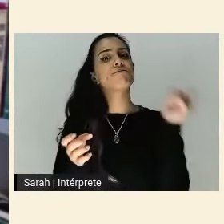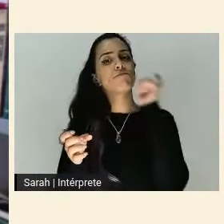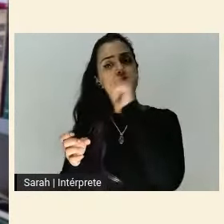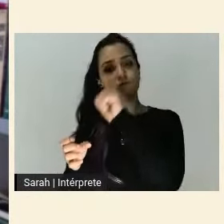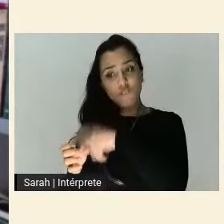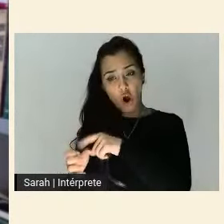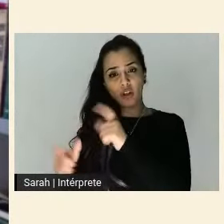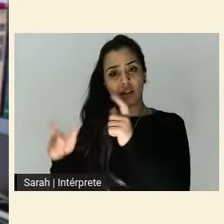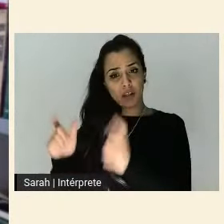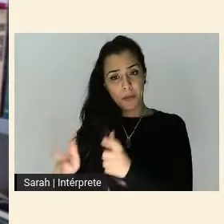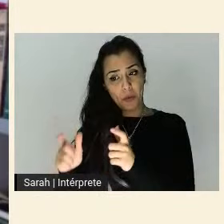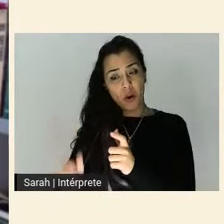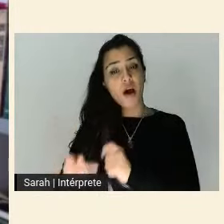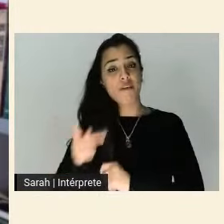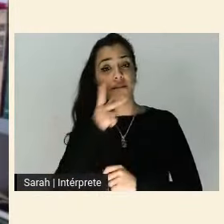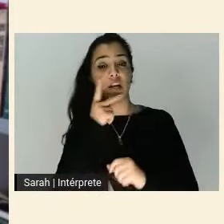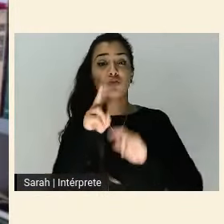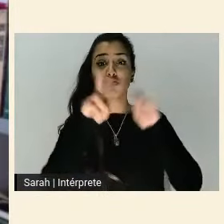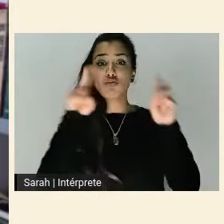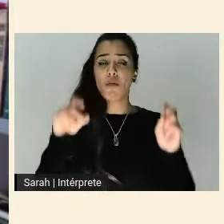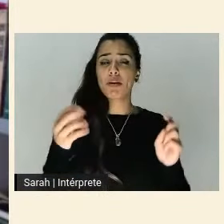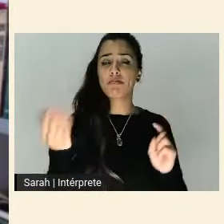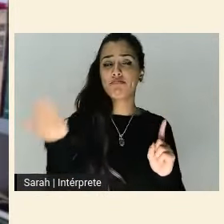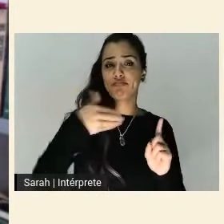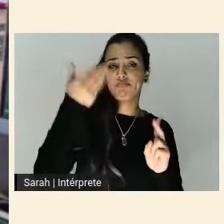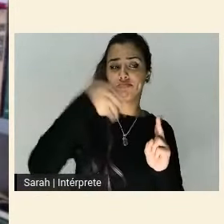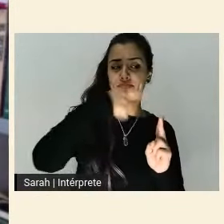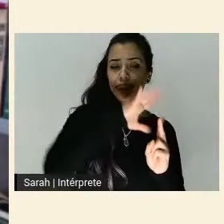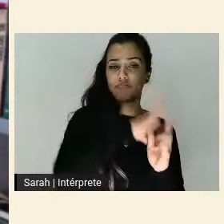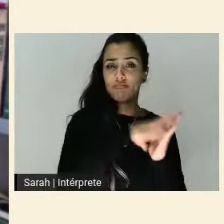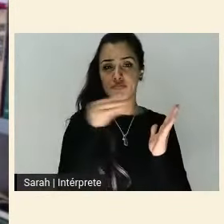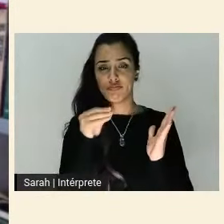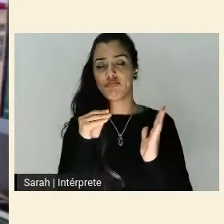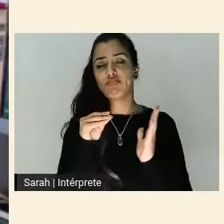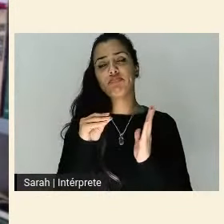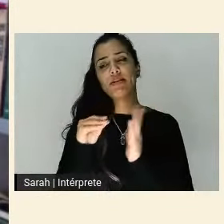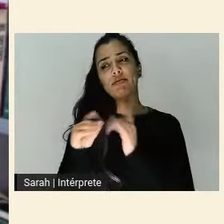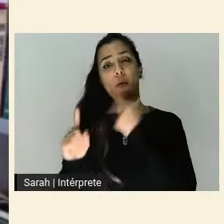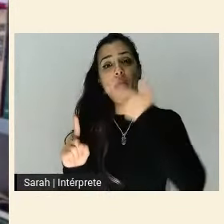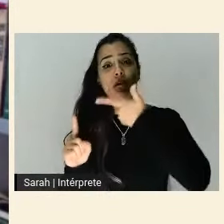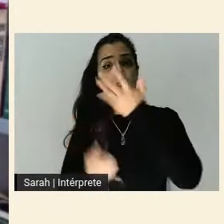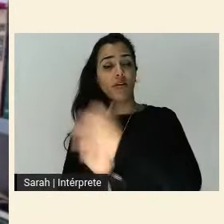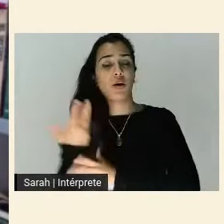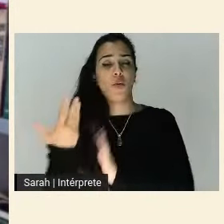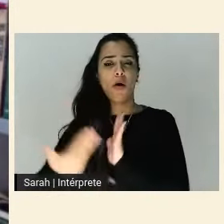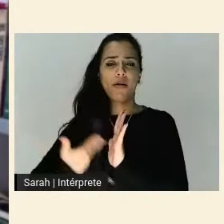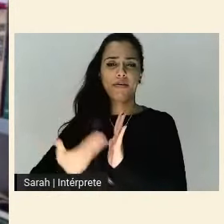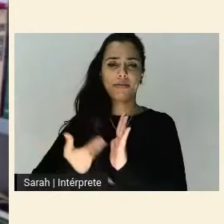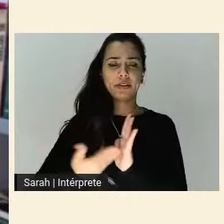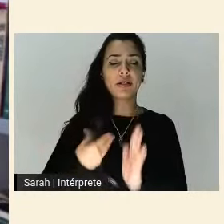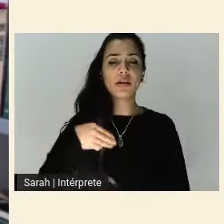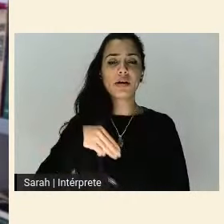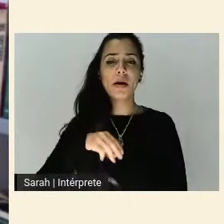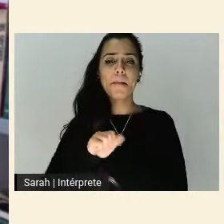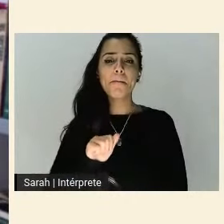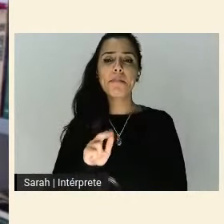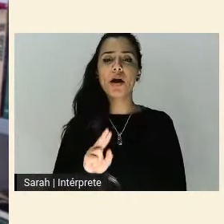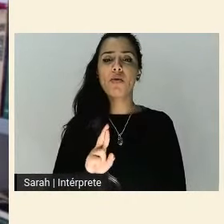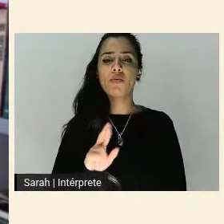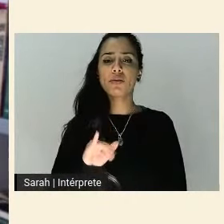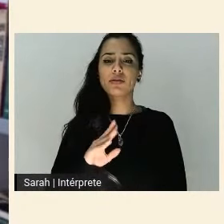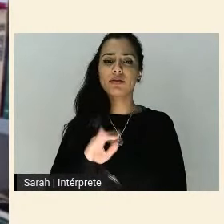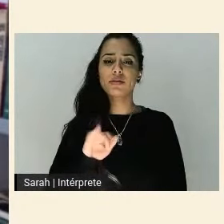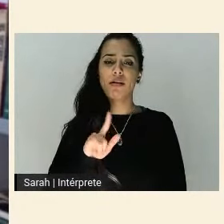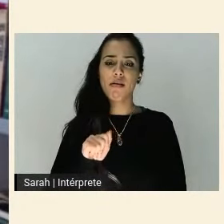paulista. Né? Quer dizer, ele funda uma revista chamada Mauriceia, uma revista